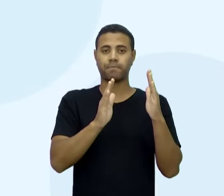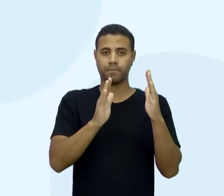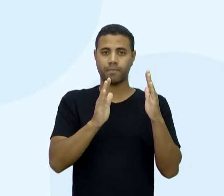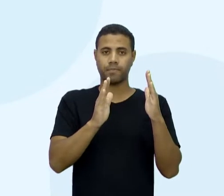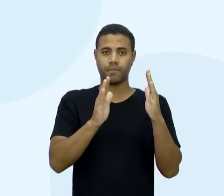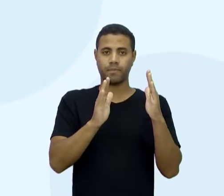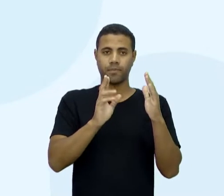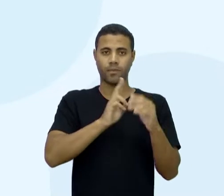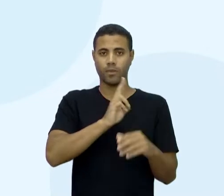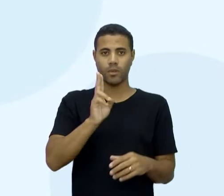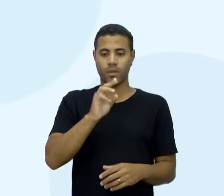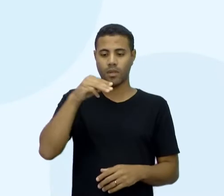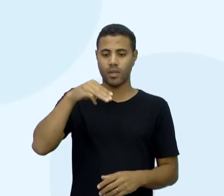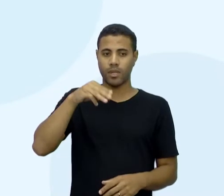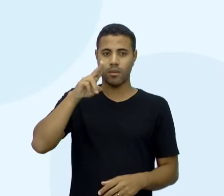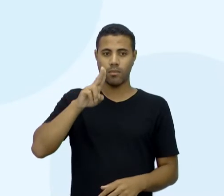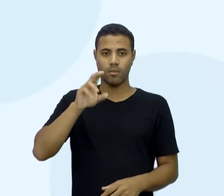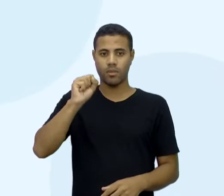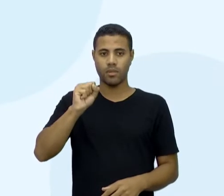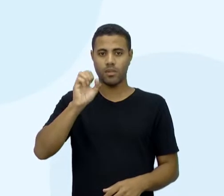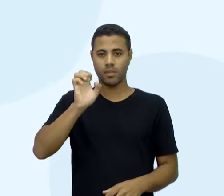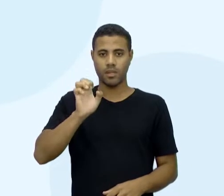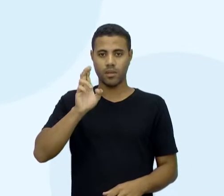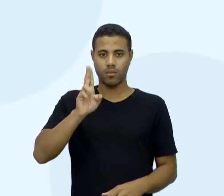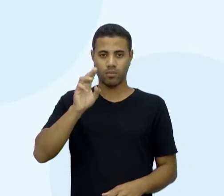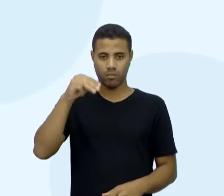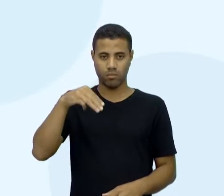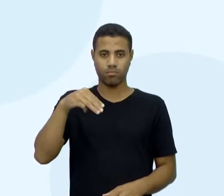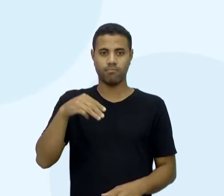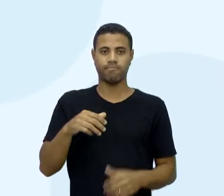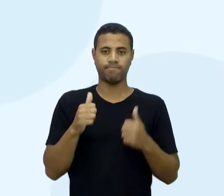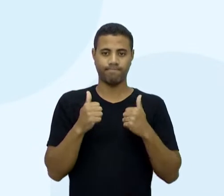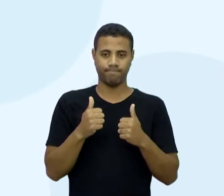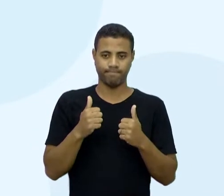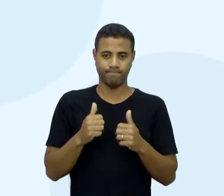de museum, beleza? Vamos avançar um pouquinho.